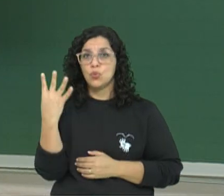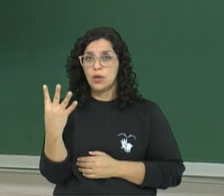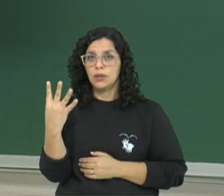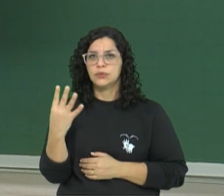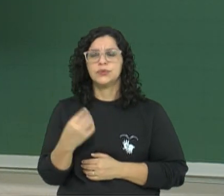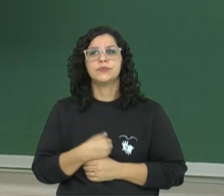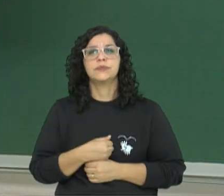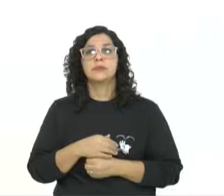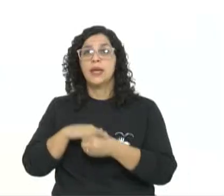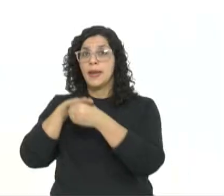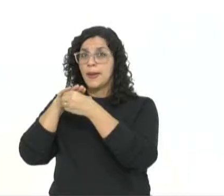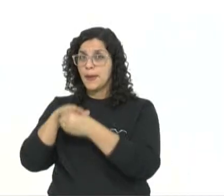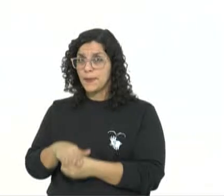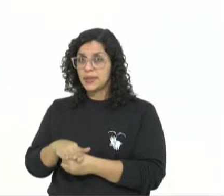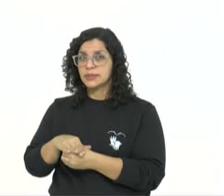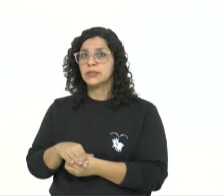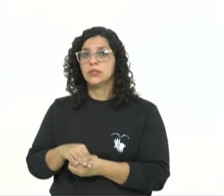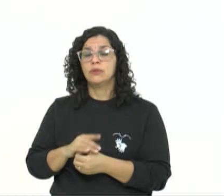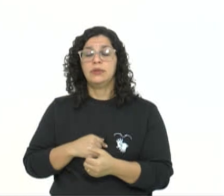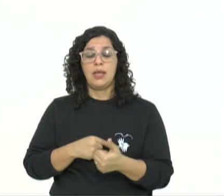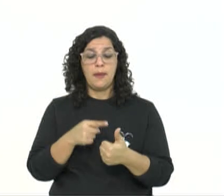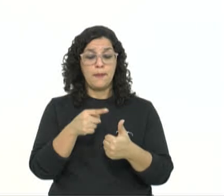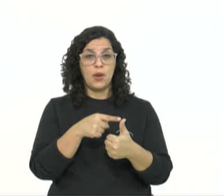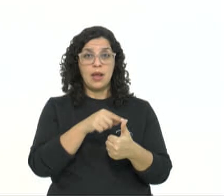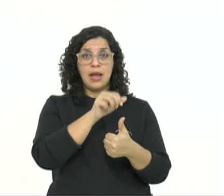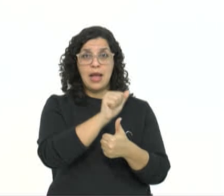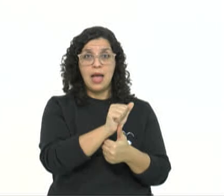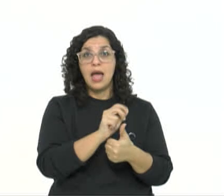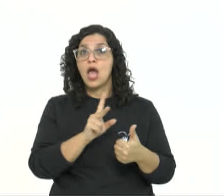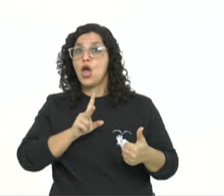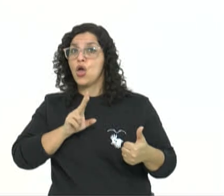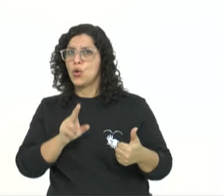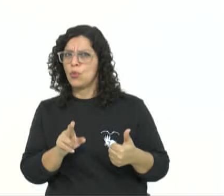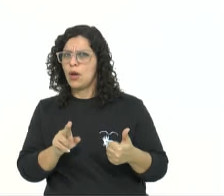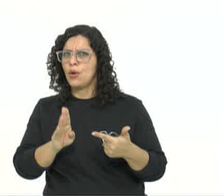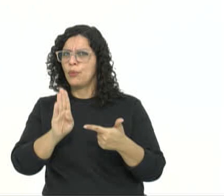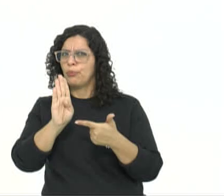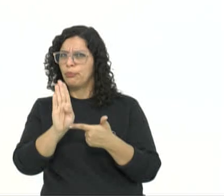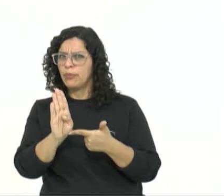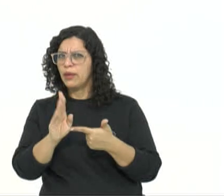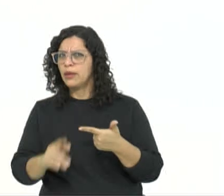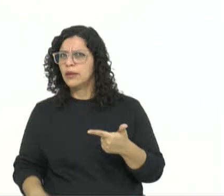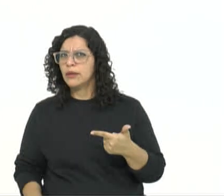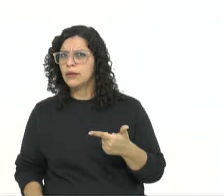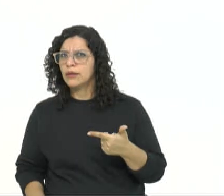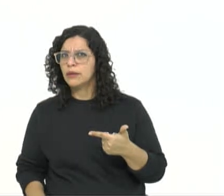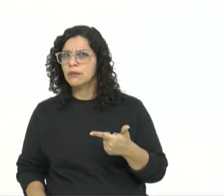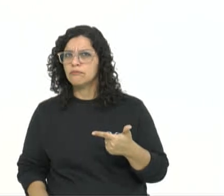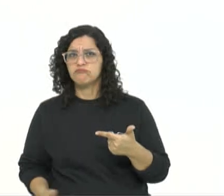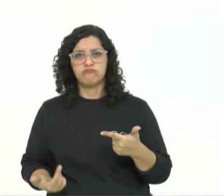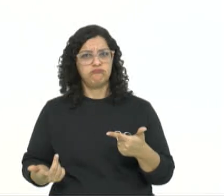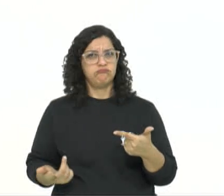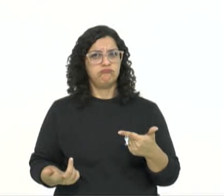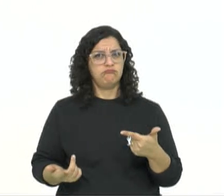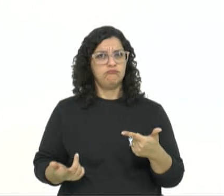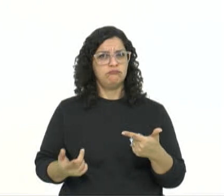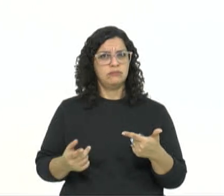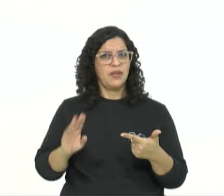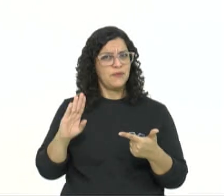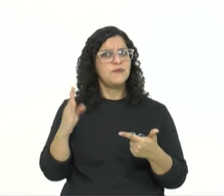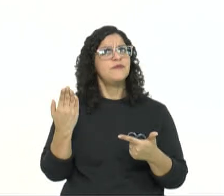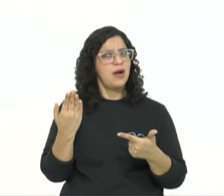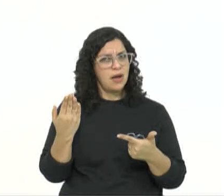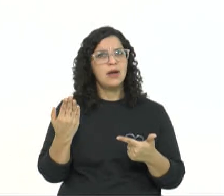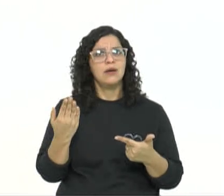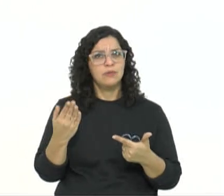4. A pressão exercida pela força do polegar sobre A é igual à do indicador sobre B. Né? Questão falsa,